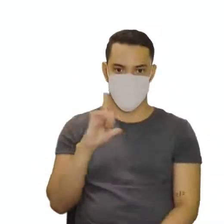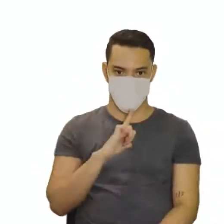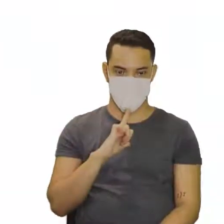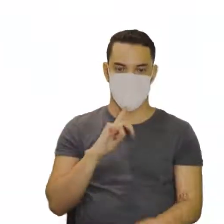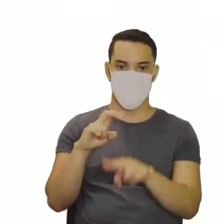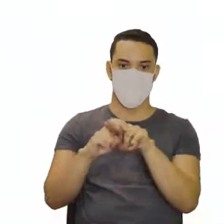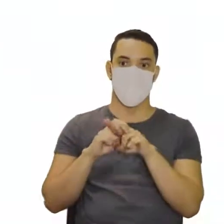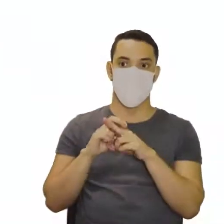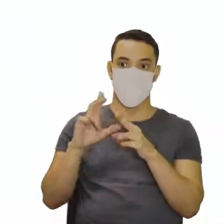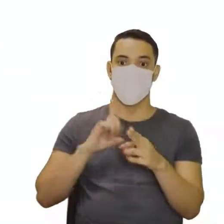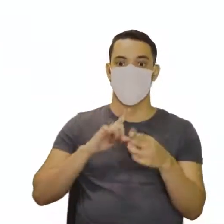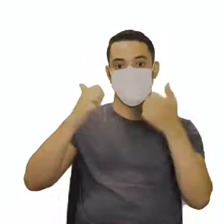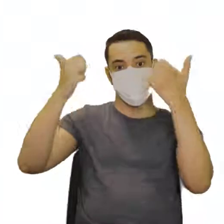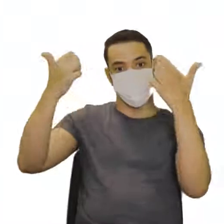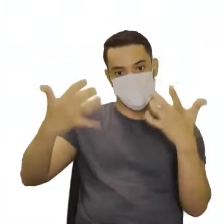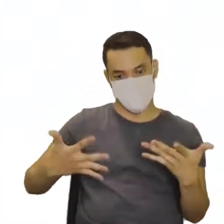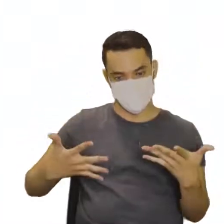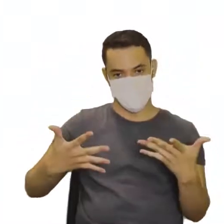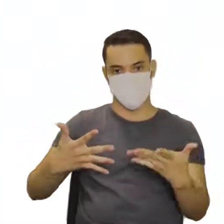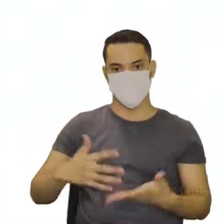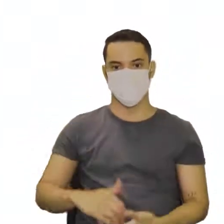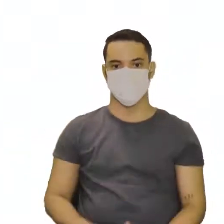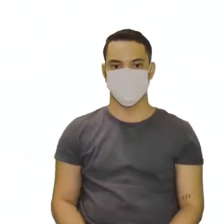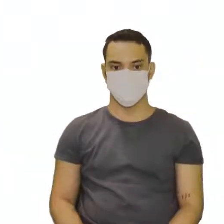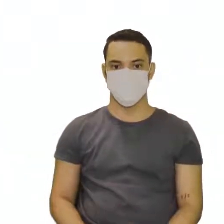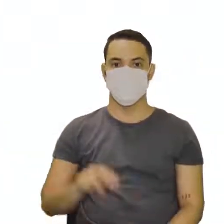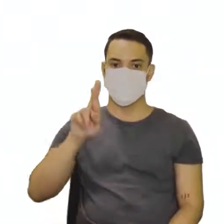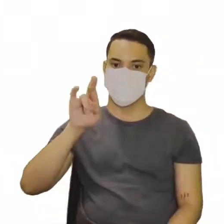eu centralizei aqui o receptor.